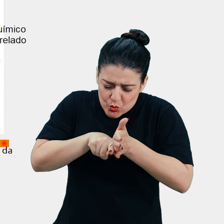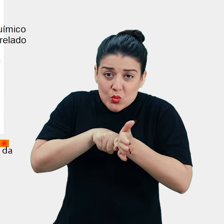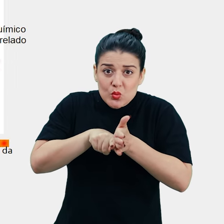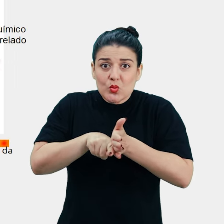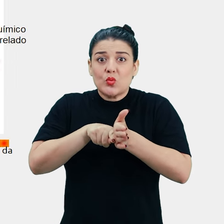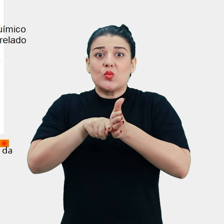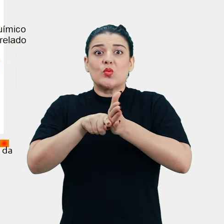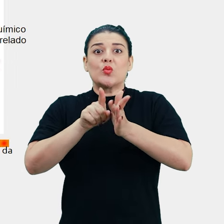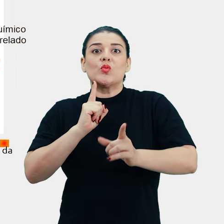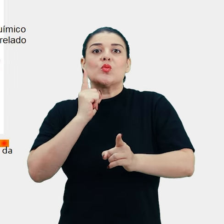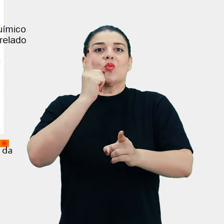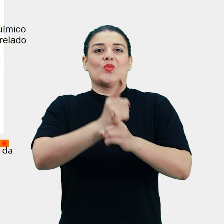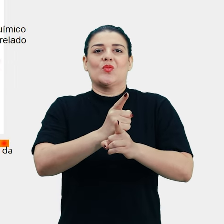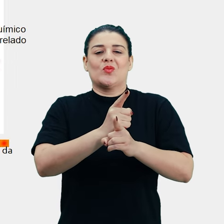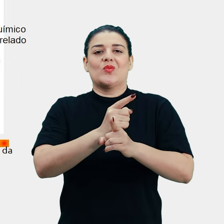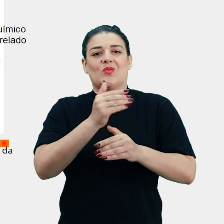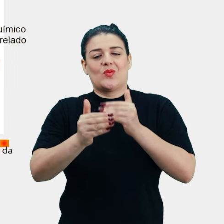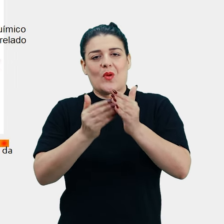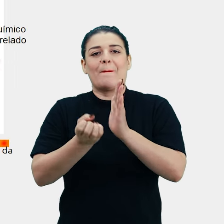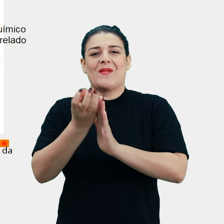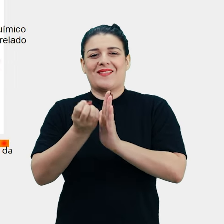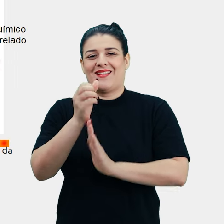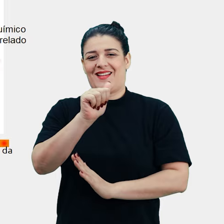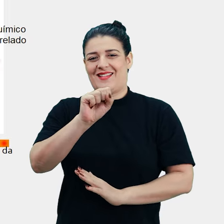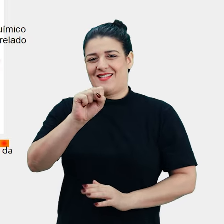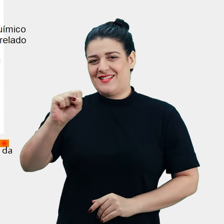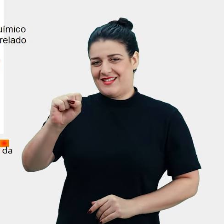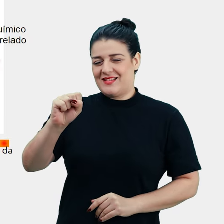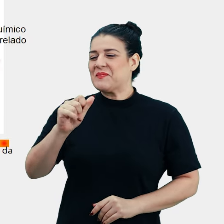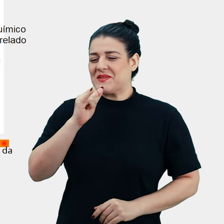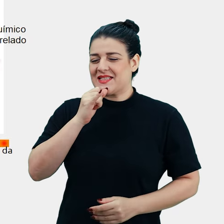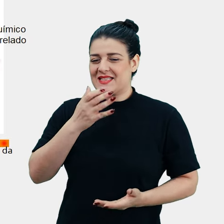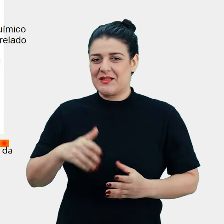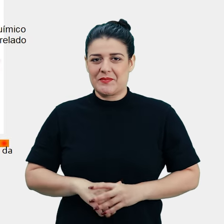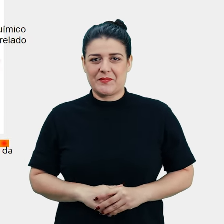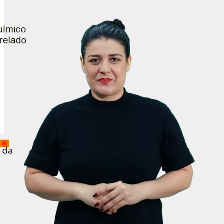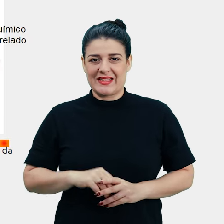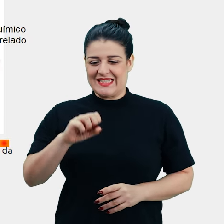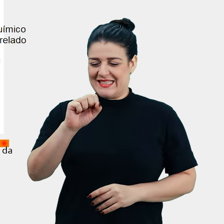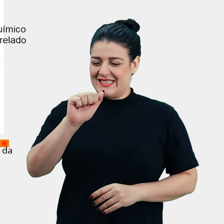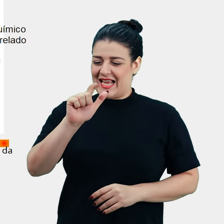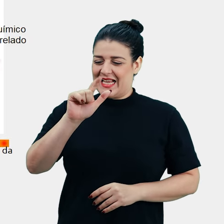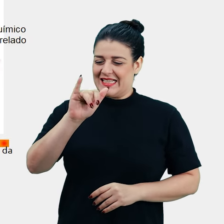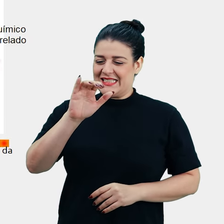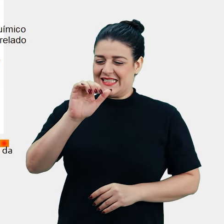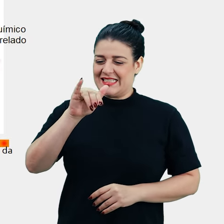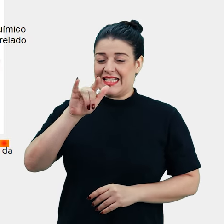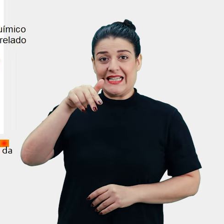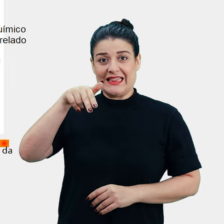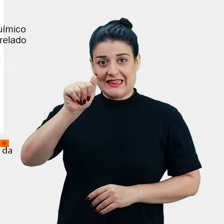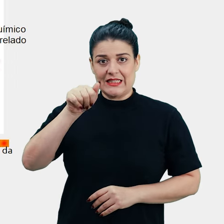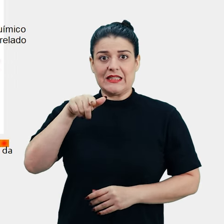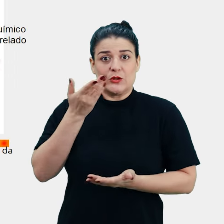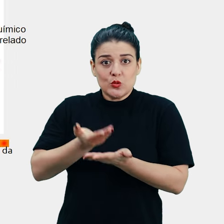substância, tá? Até chegar na produção do ácido acetil salicílico, por exemplo. Então, essa salicilina,